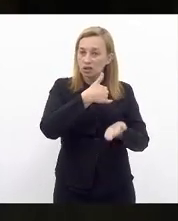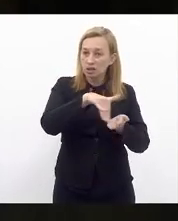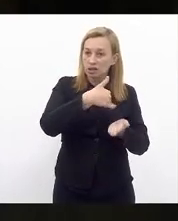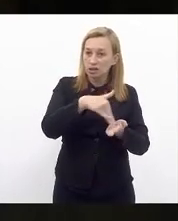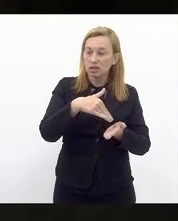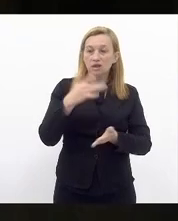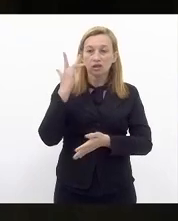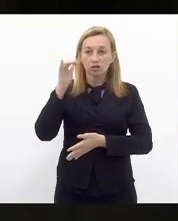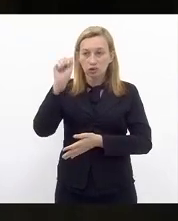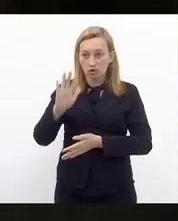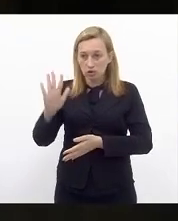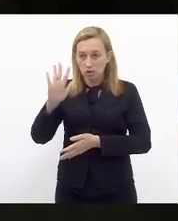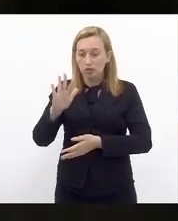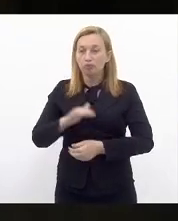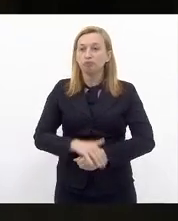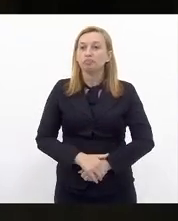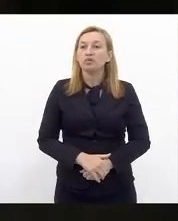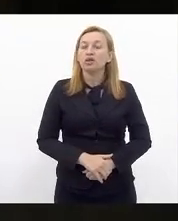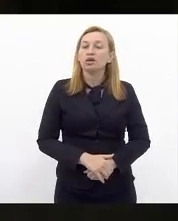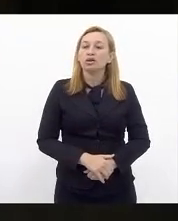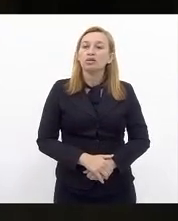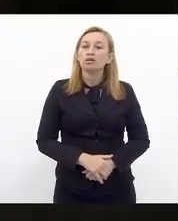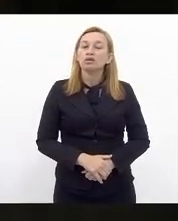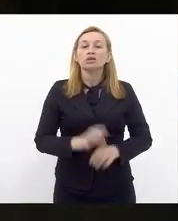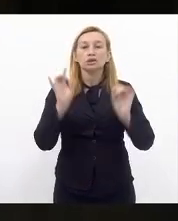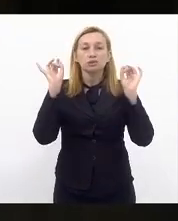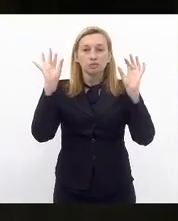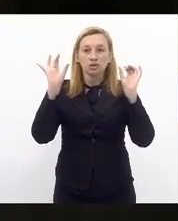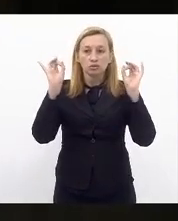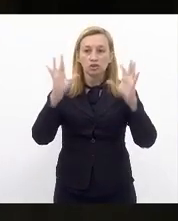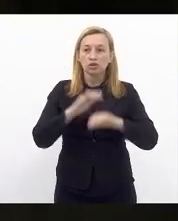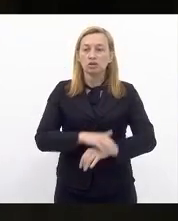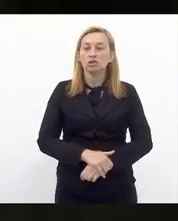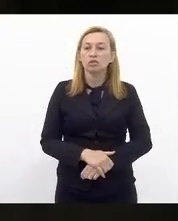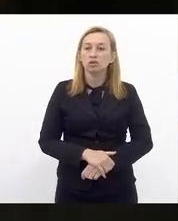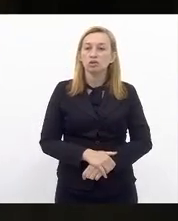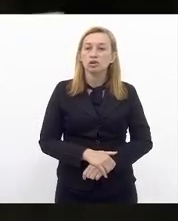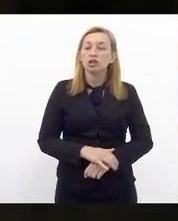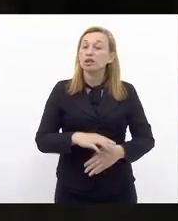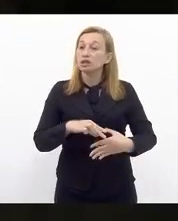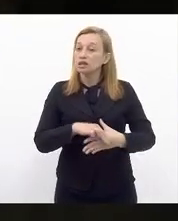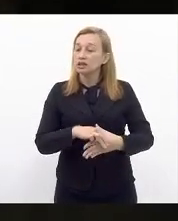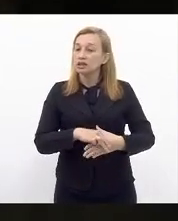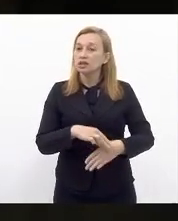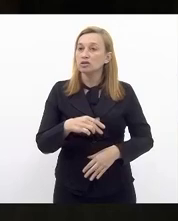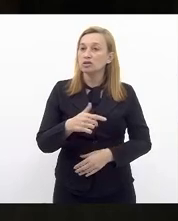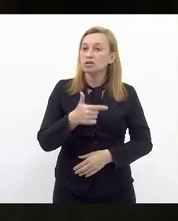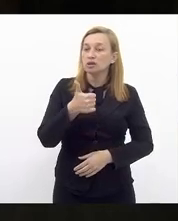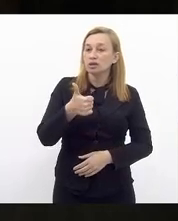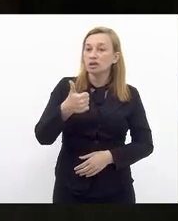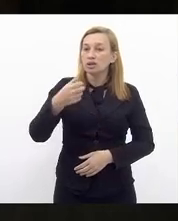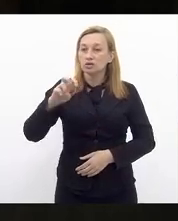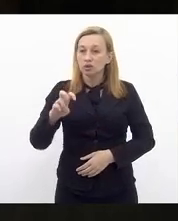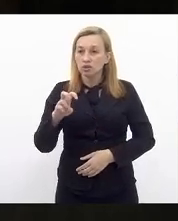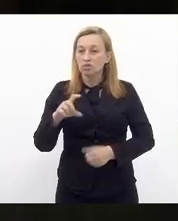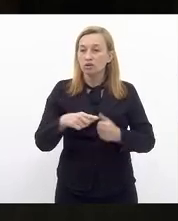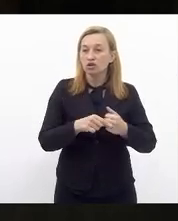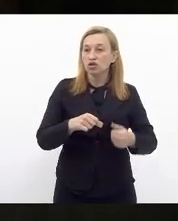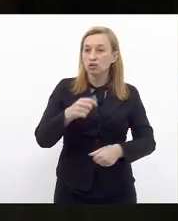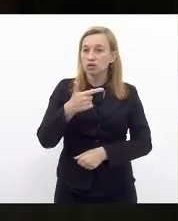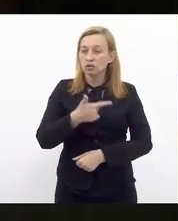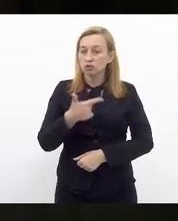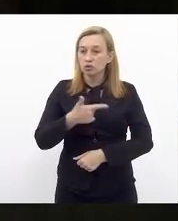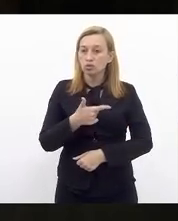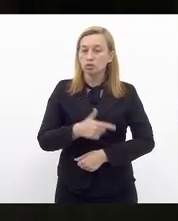Secretaria do Tesouro Nacional e especialmente o inciso 15º do artigo